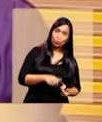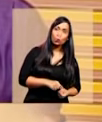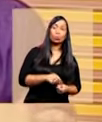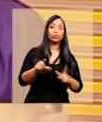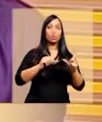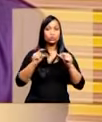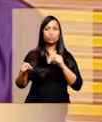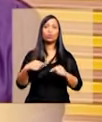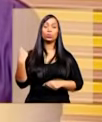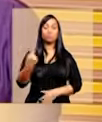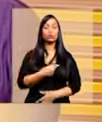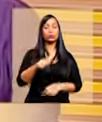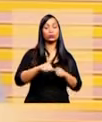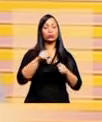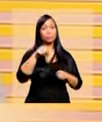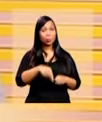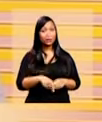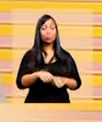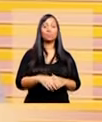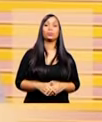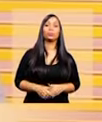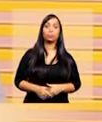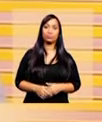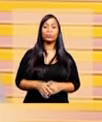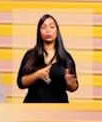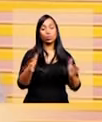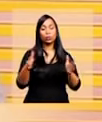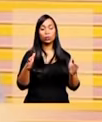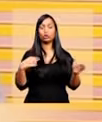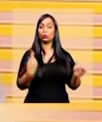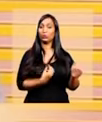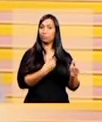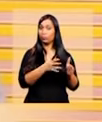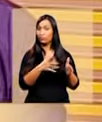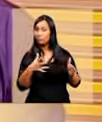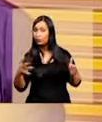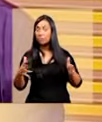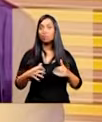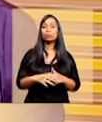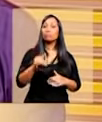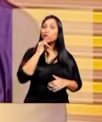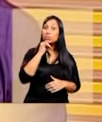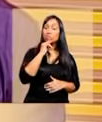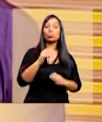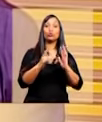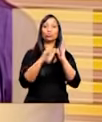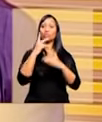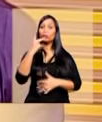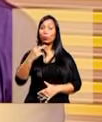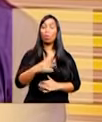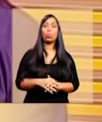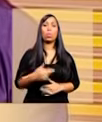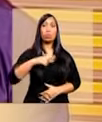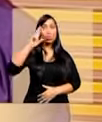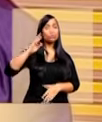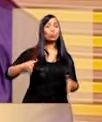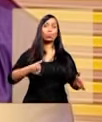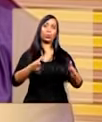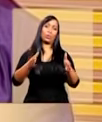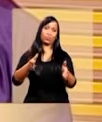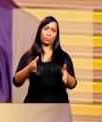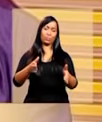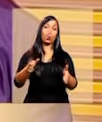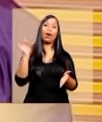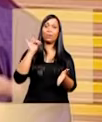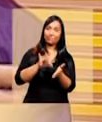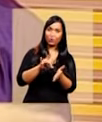aqui, as opções que nós fazemos aqui, que nós fizemos aqui durante a nossa existência. Por exemplo, quando Jesus disse, eu sou o